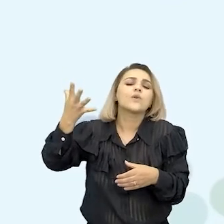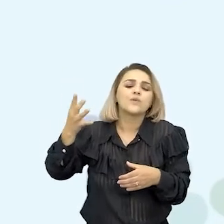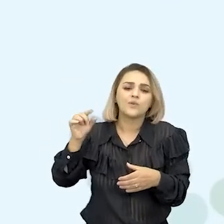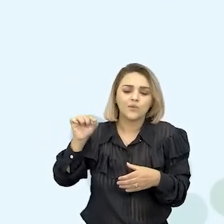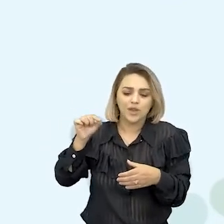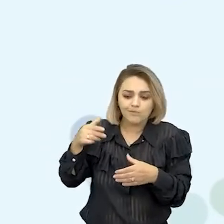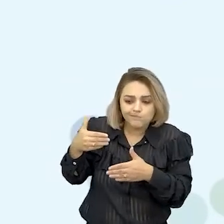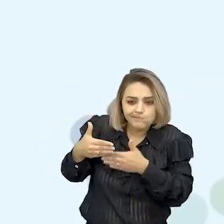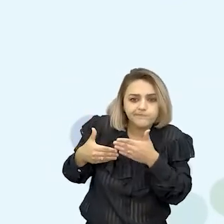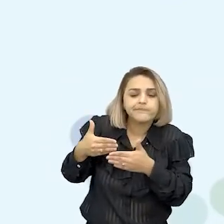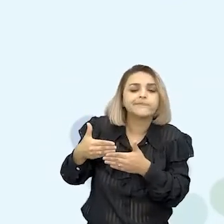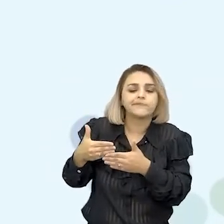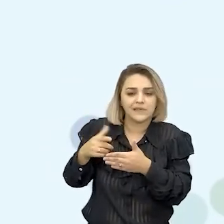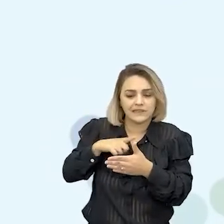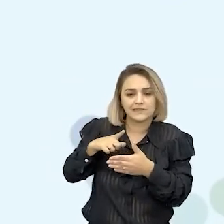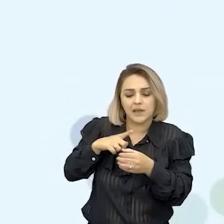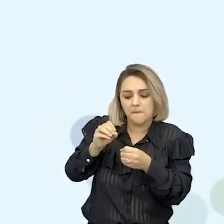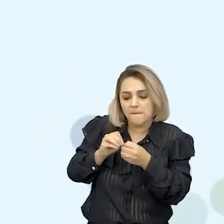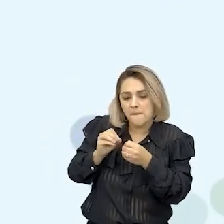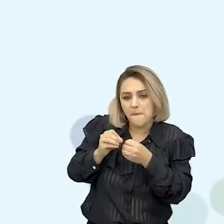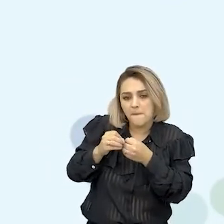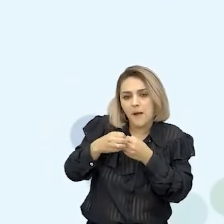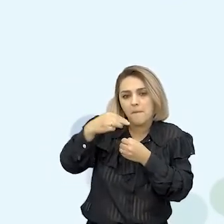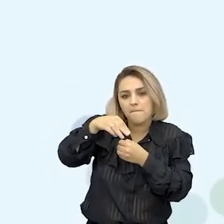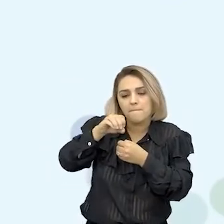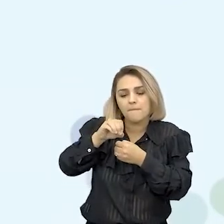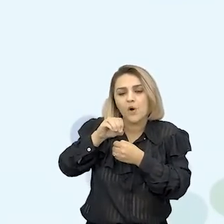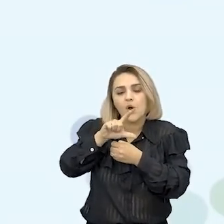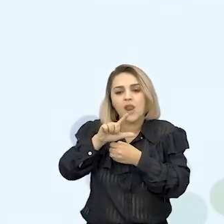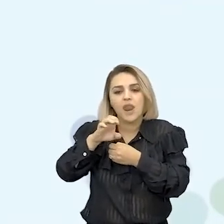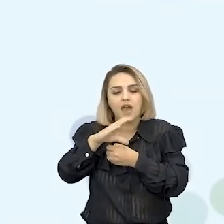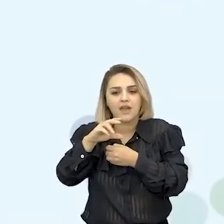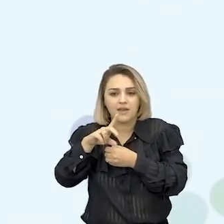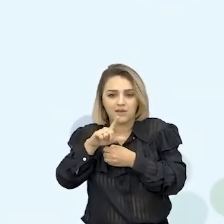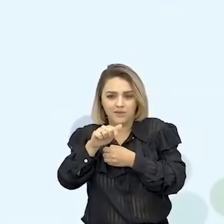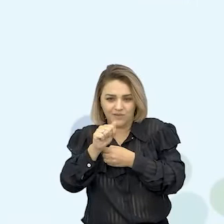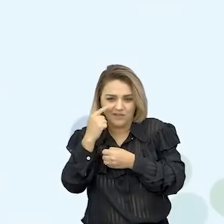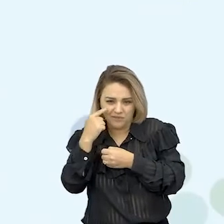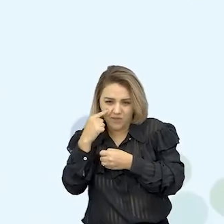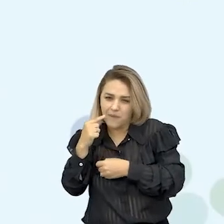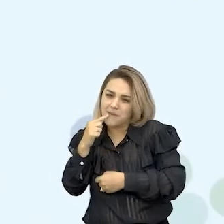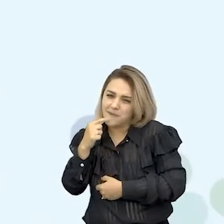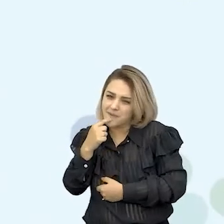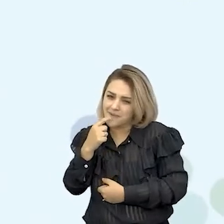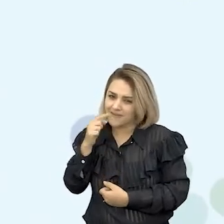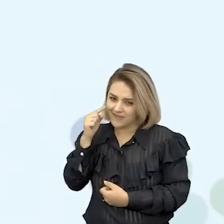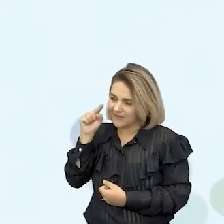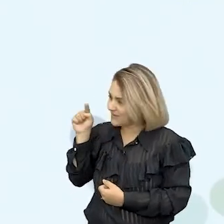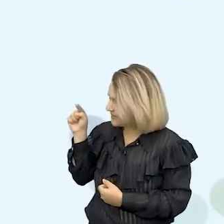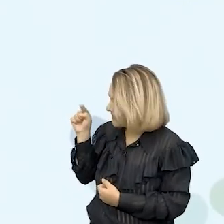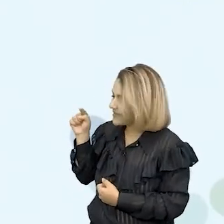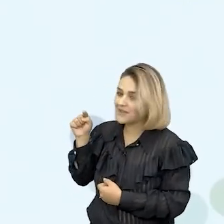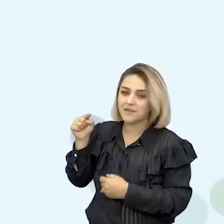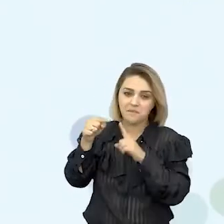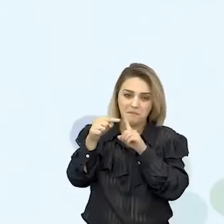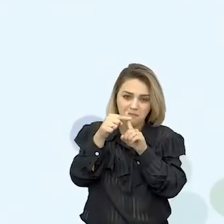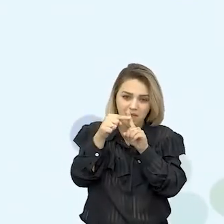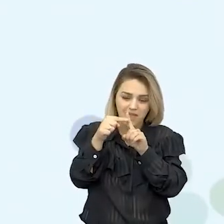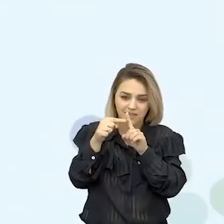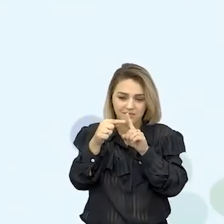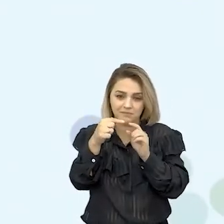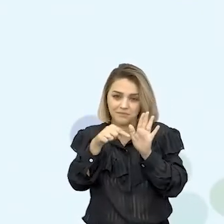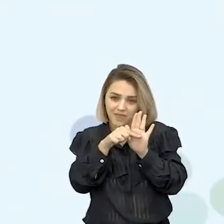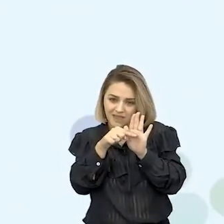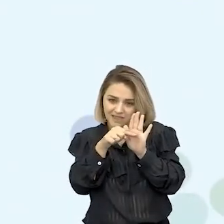nosso processo? Nós temos essas moléculas aqui, ó, essas moléculas que estão com essa bolinha vermelha aqui com 2 maisinho, bolinha vermelha com menos,